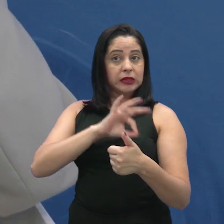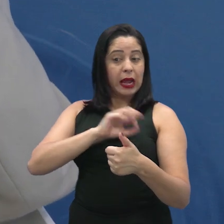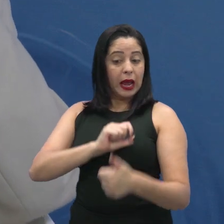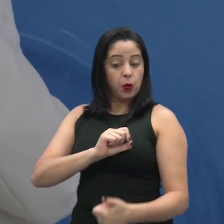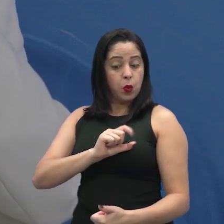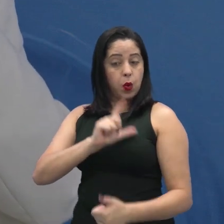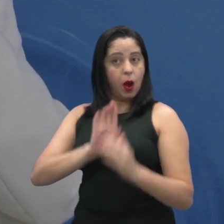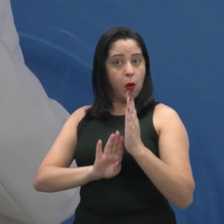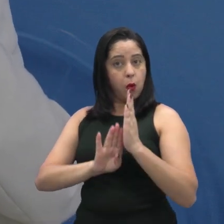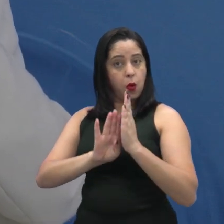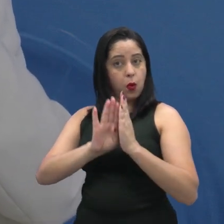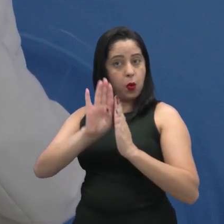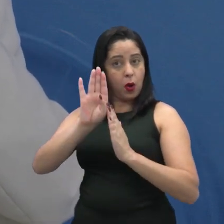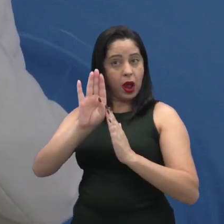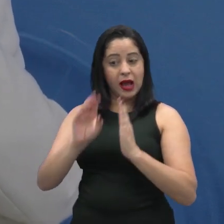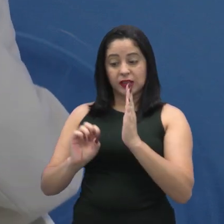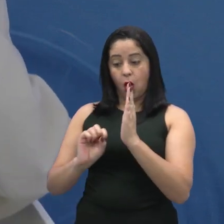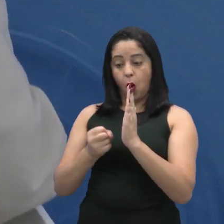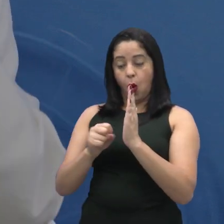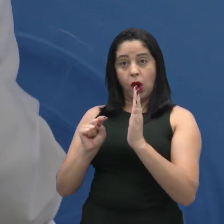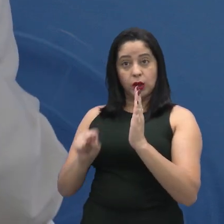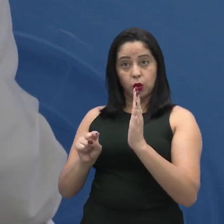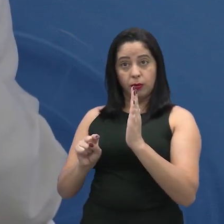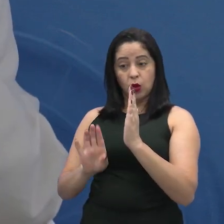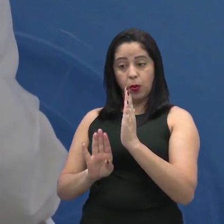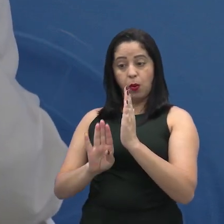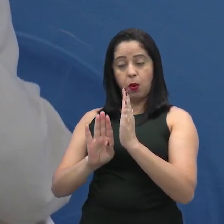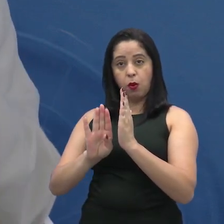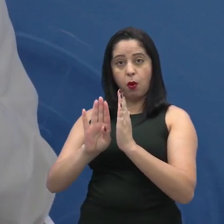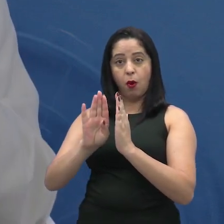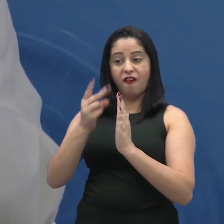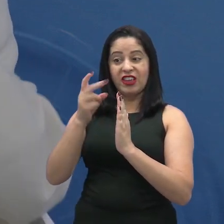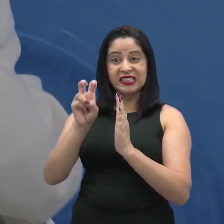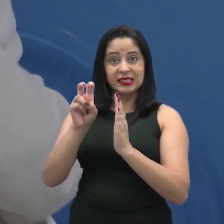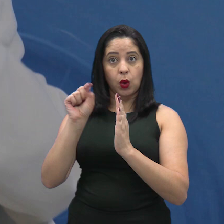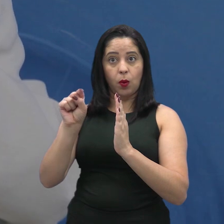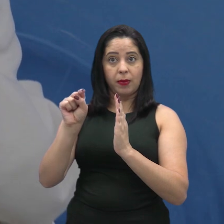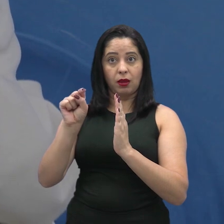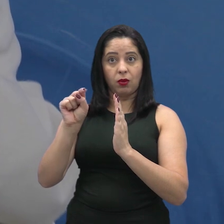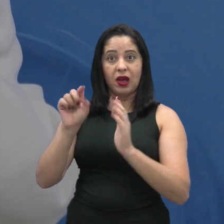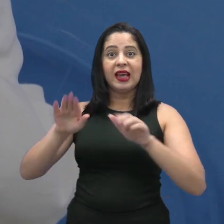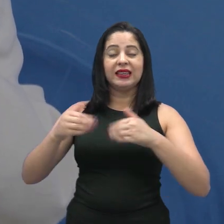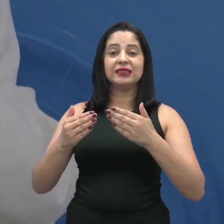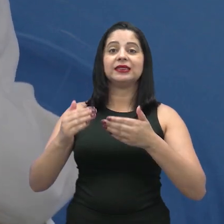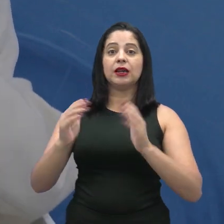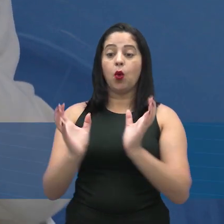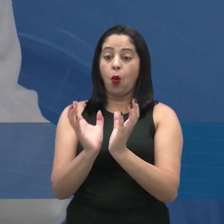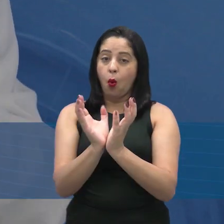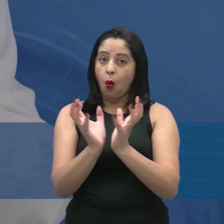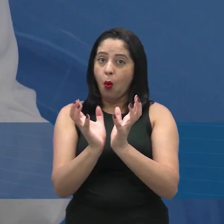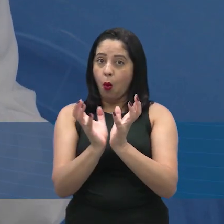aumentar, quer dizer, um extrato que sai de 8.100 para 25.000 não é pouco. Então, dentro da própria classe média, a gente